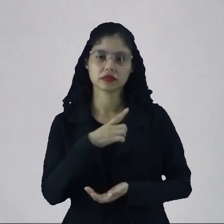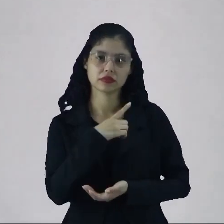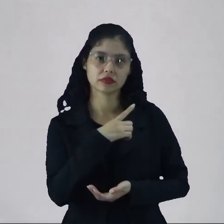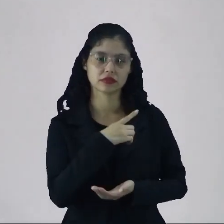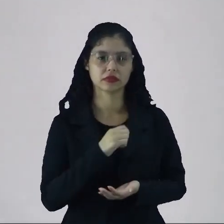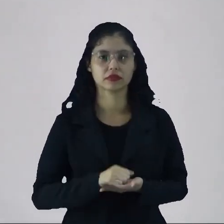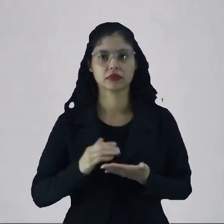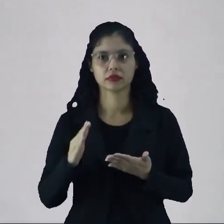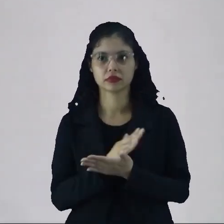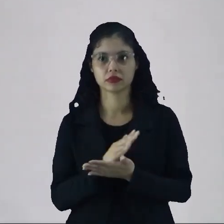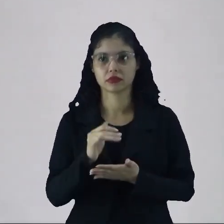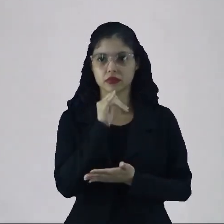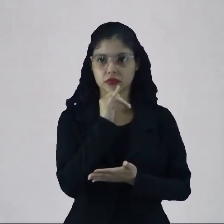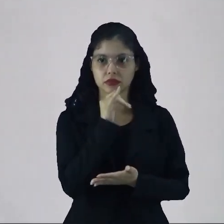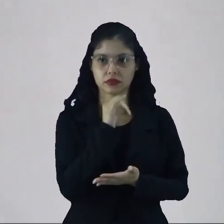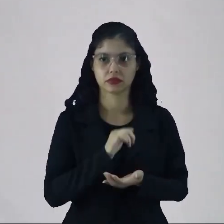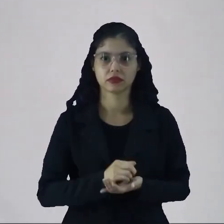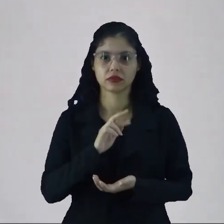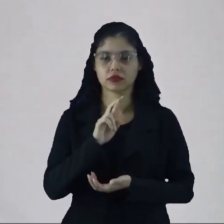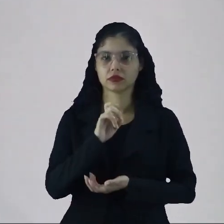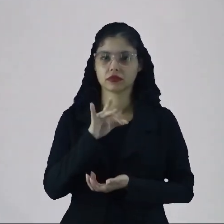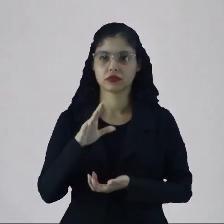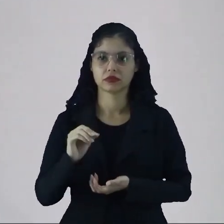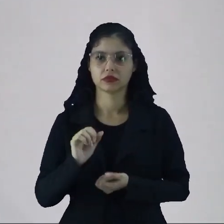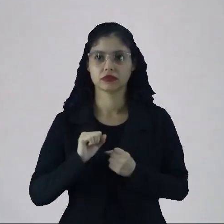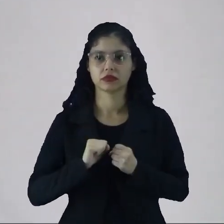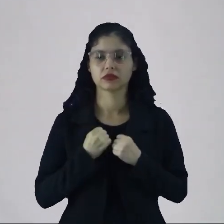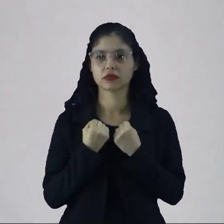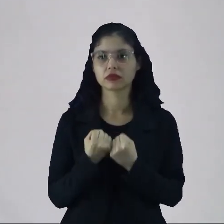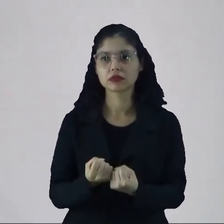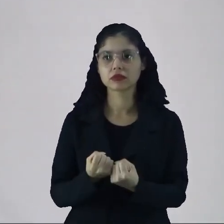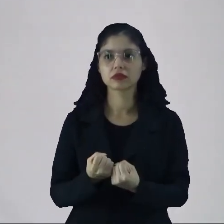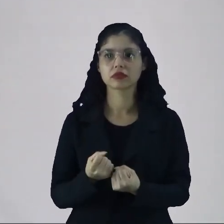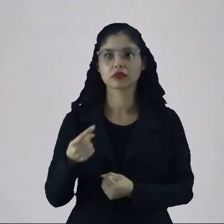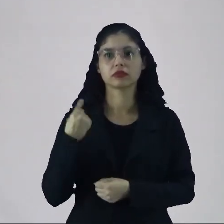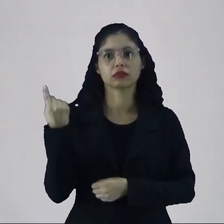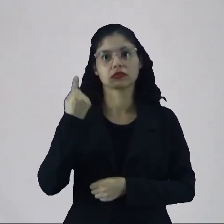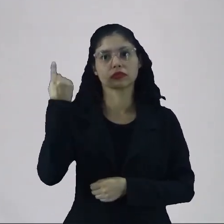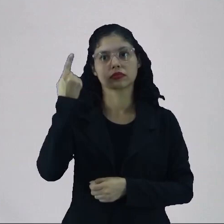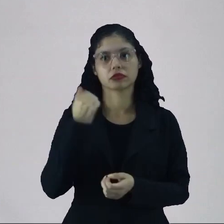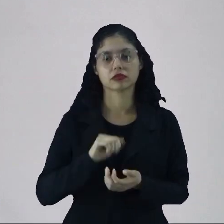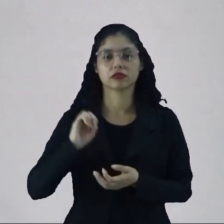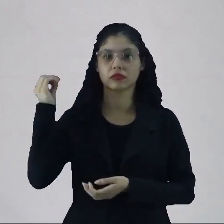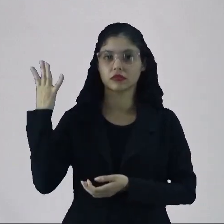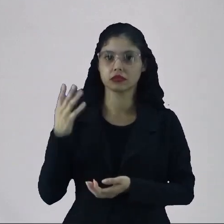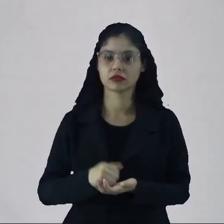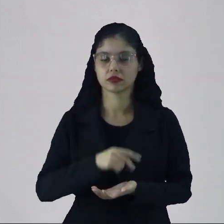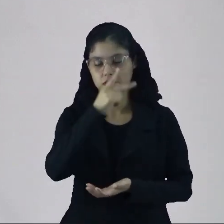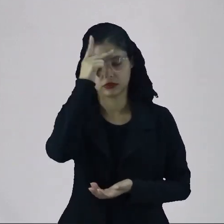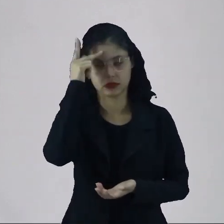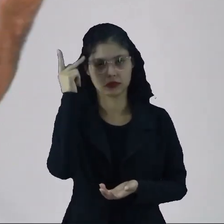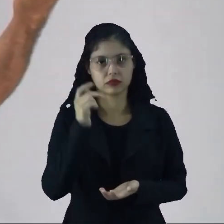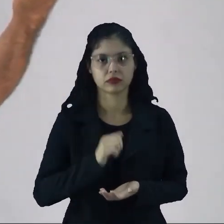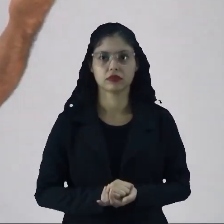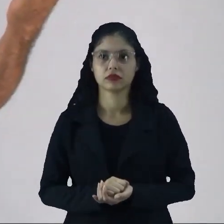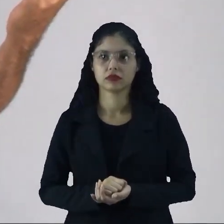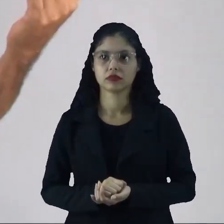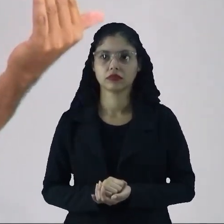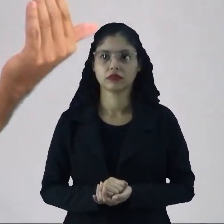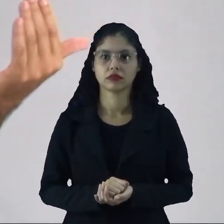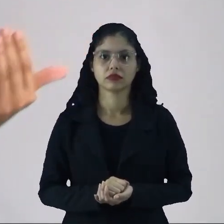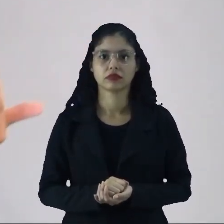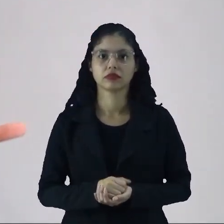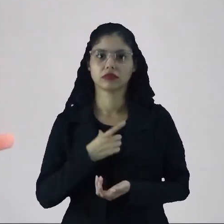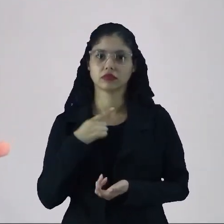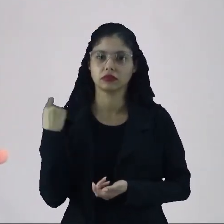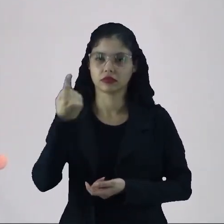tem aí alguns exemplos de relações de peso, altura. No caso, uma pessoa, no